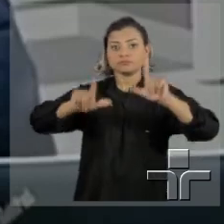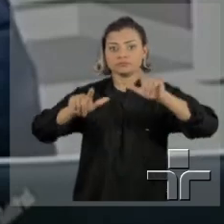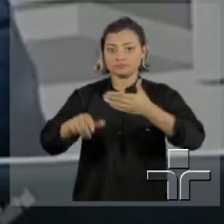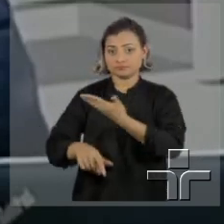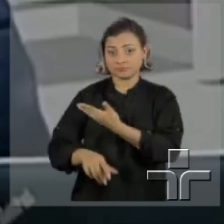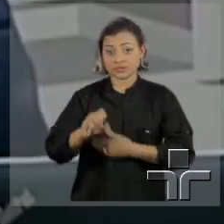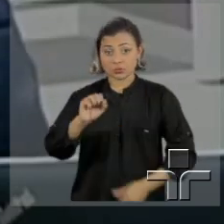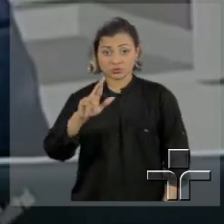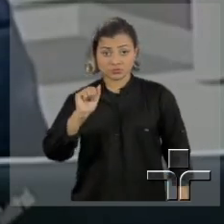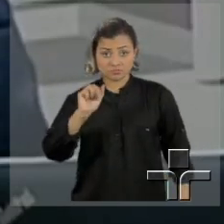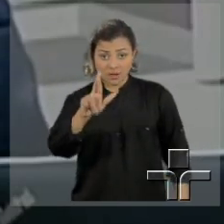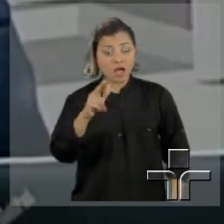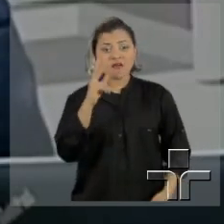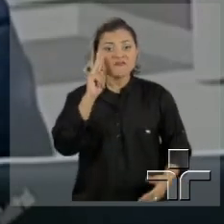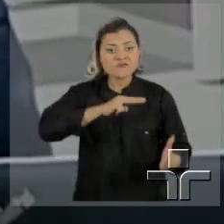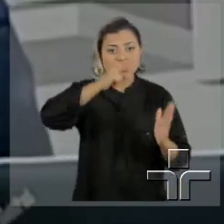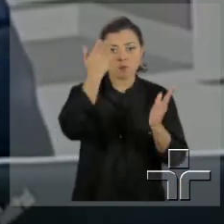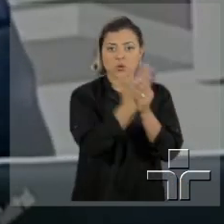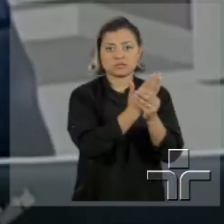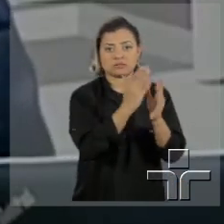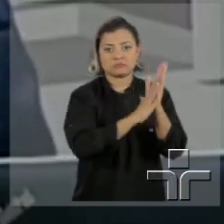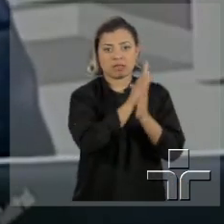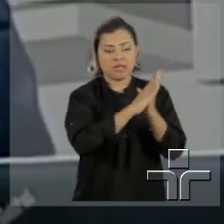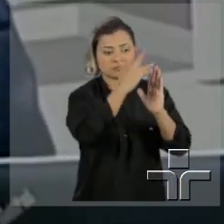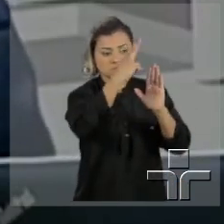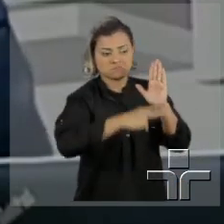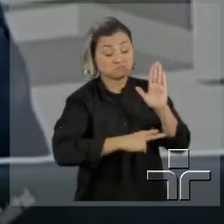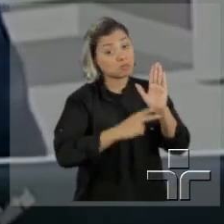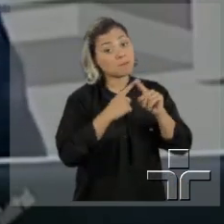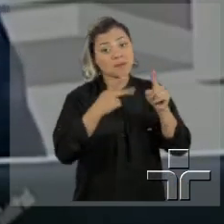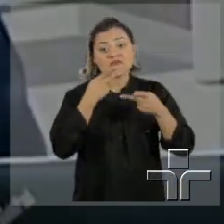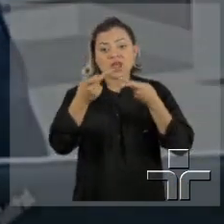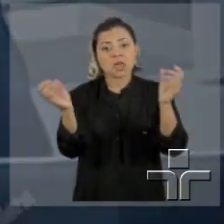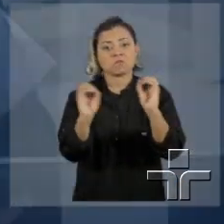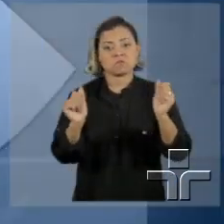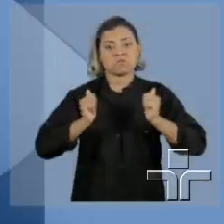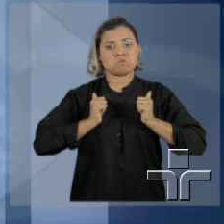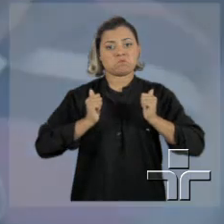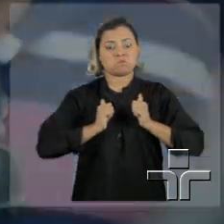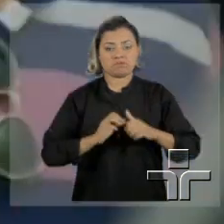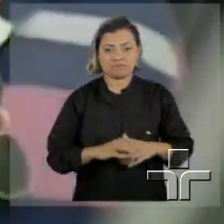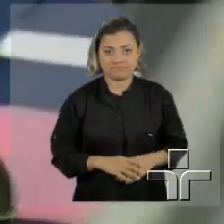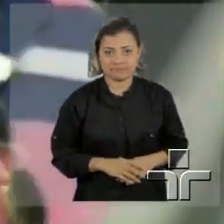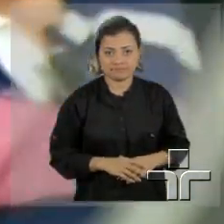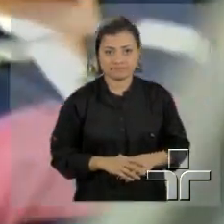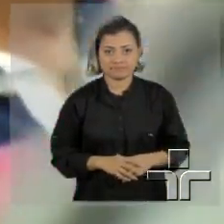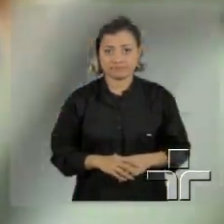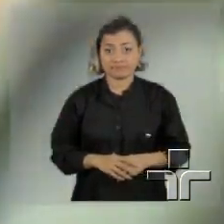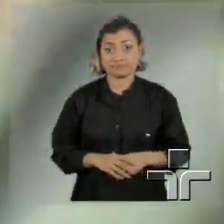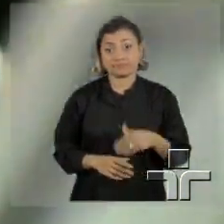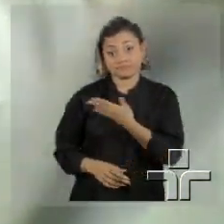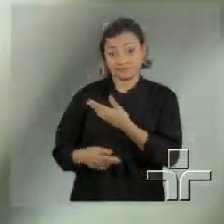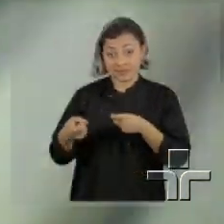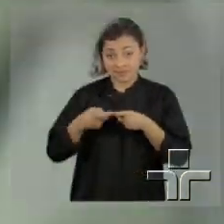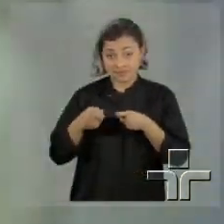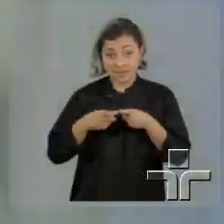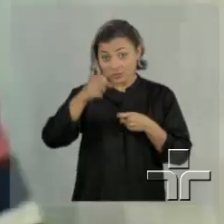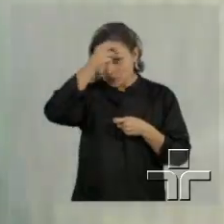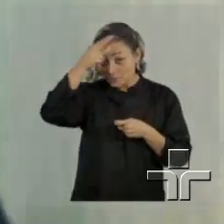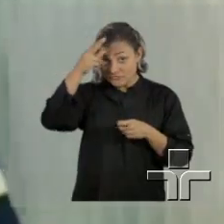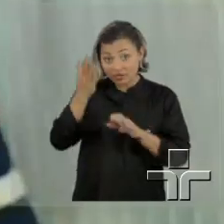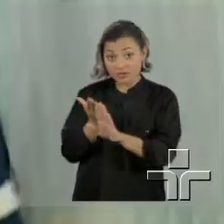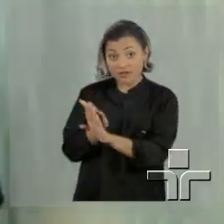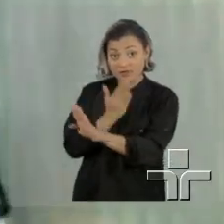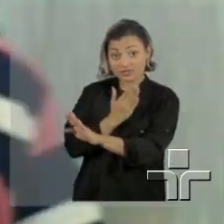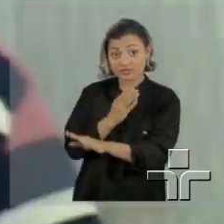que ele ainda não teve acesso ao processo e, por enquanto, não vai falar sobre o caso. O médico e prefeito afastado